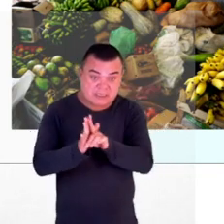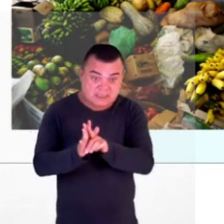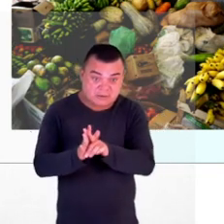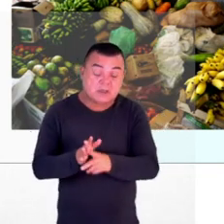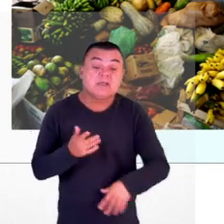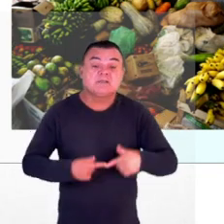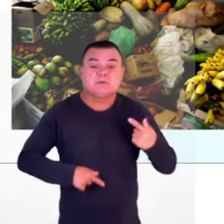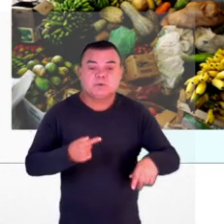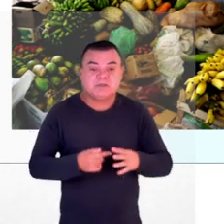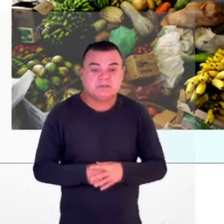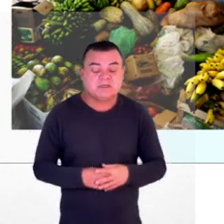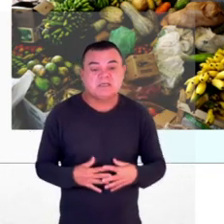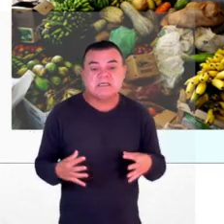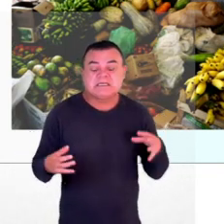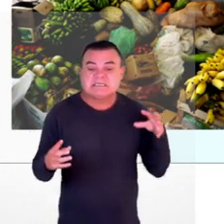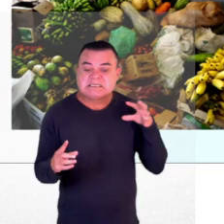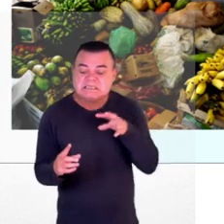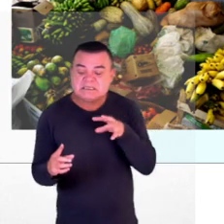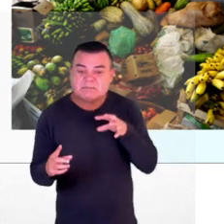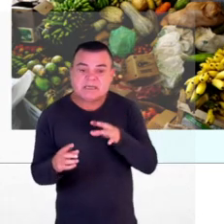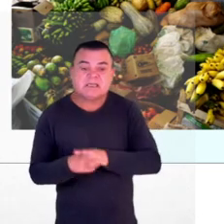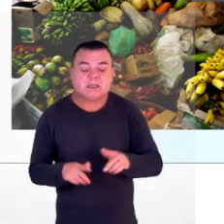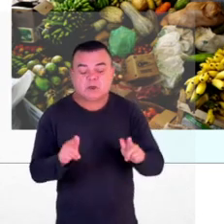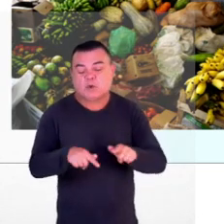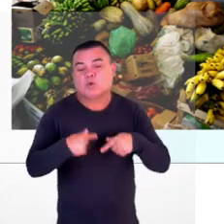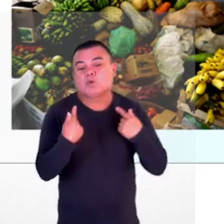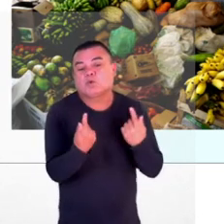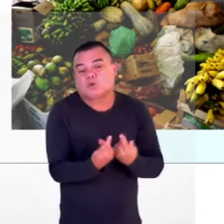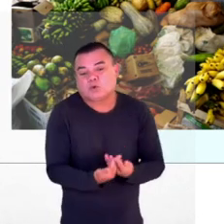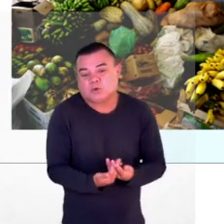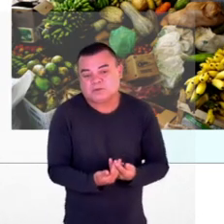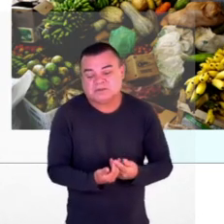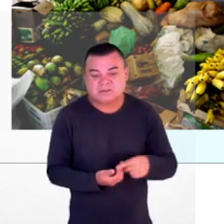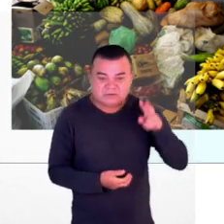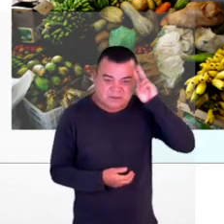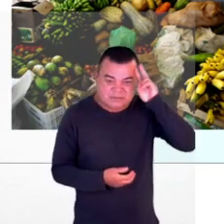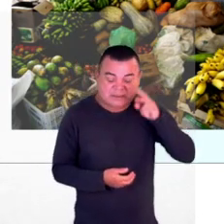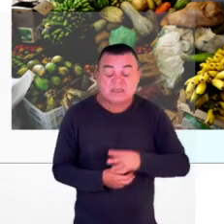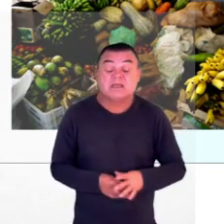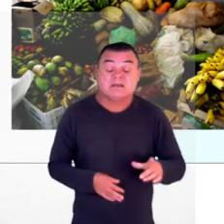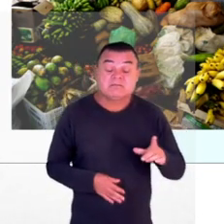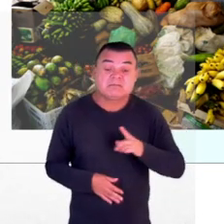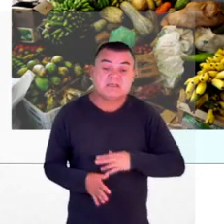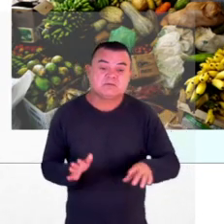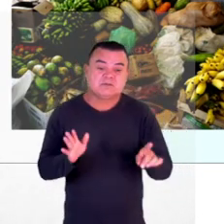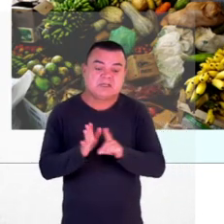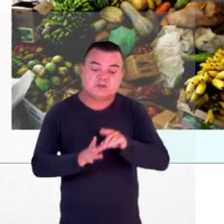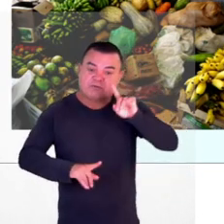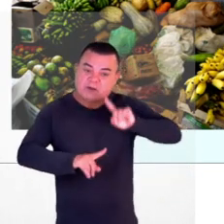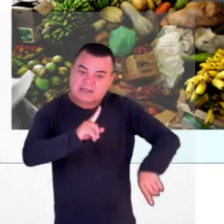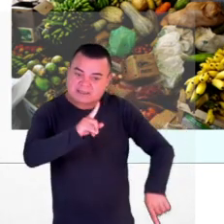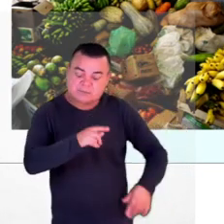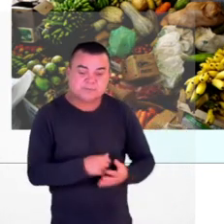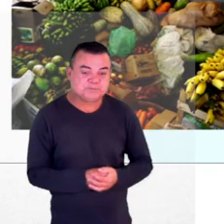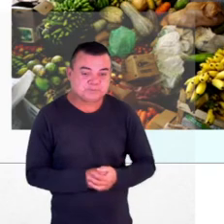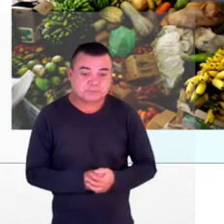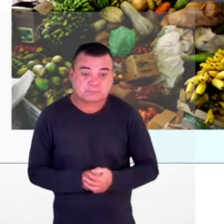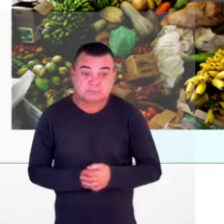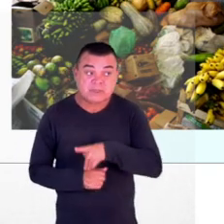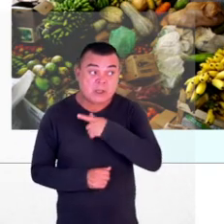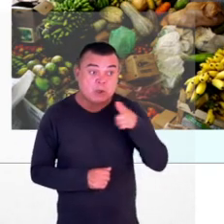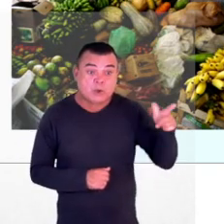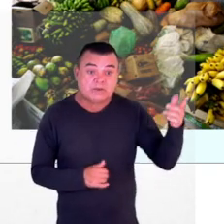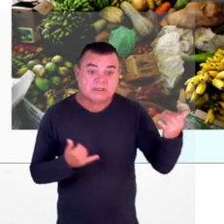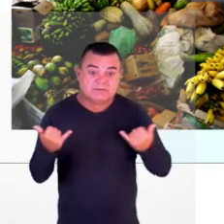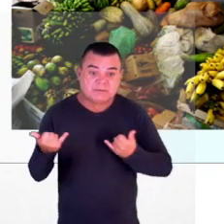afetando grupos que normalmente são os grupos que historicamente têm seus direitos violados e aí eu quero chamar atenção Para um outro fato também porque